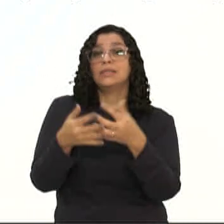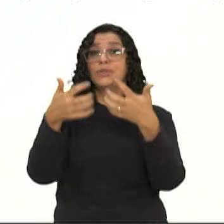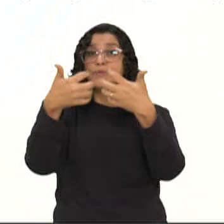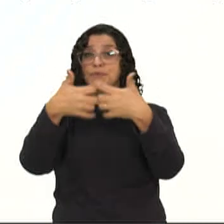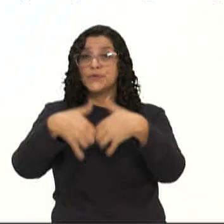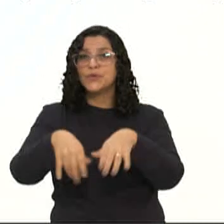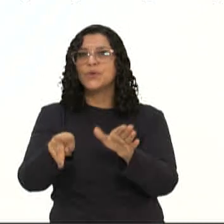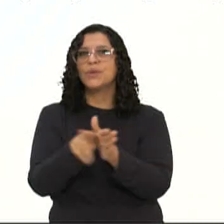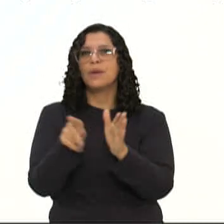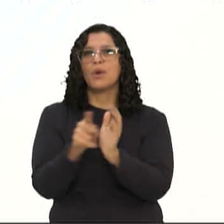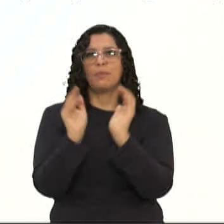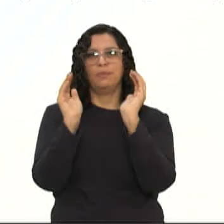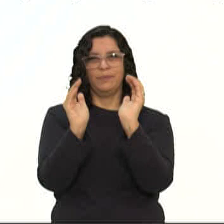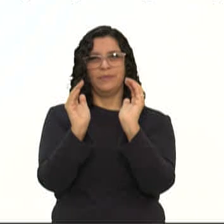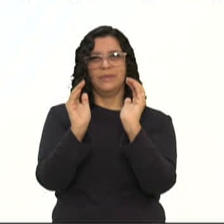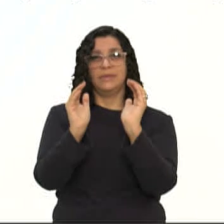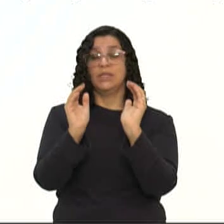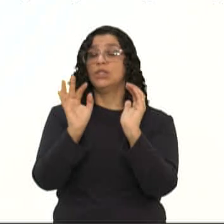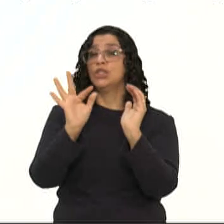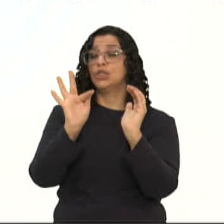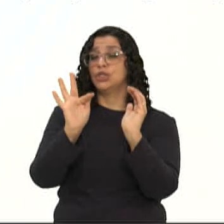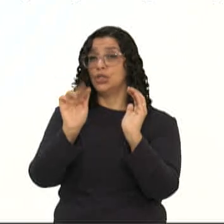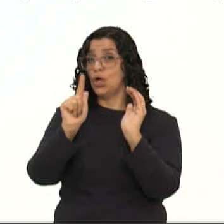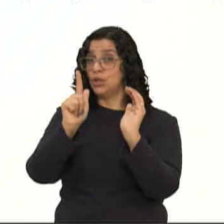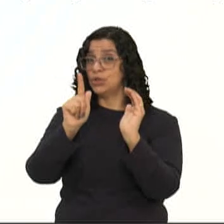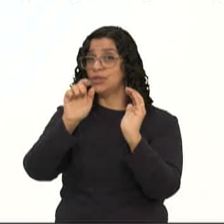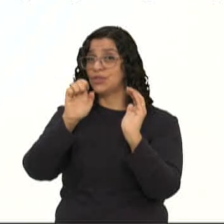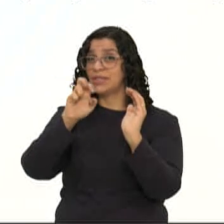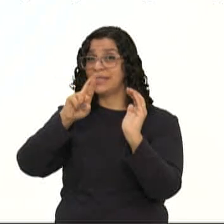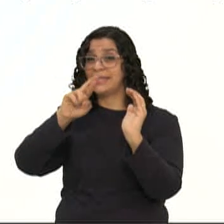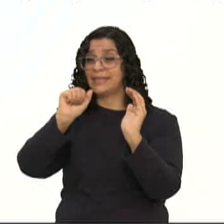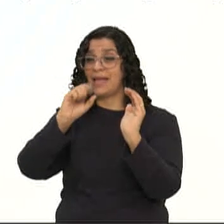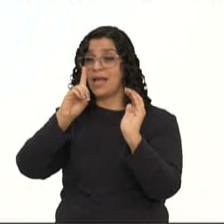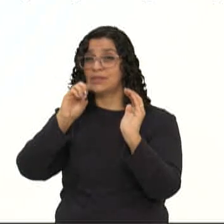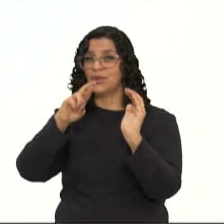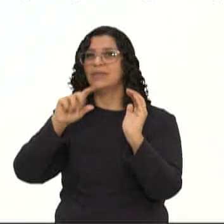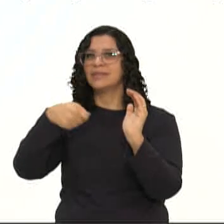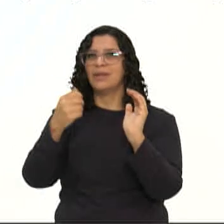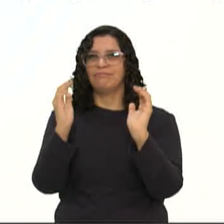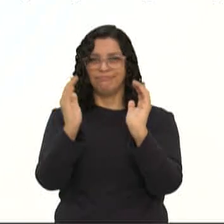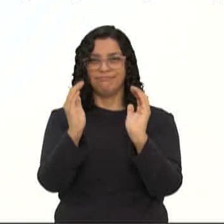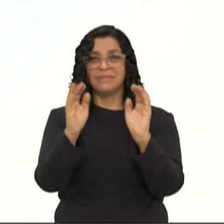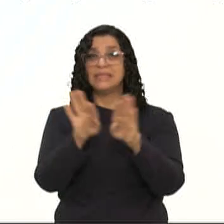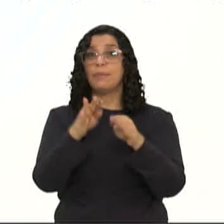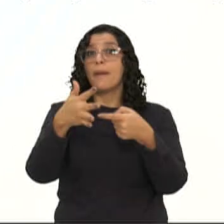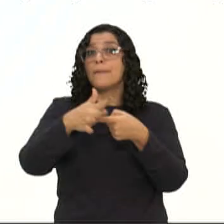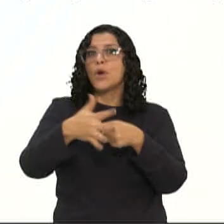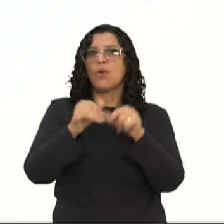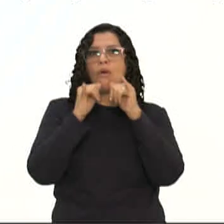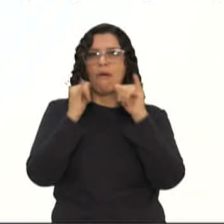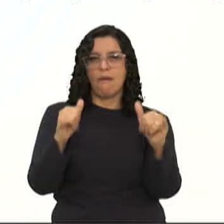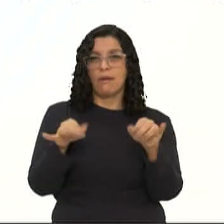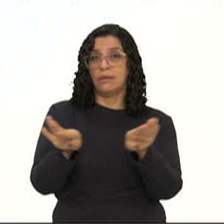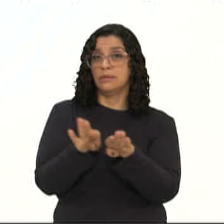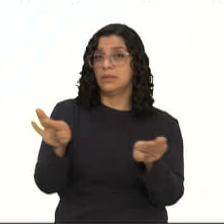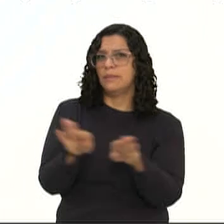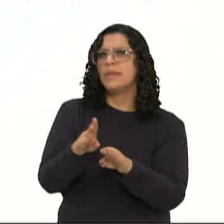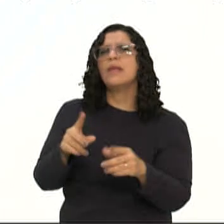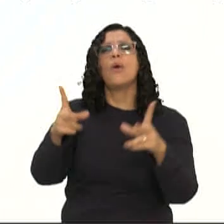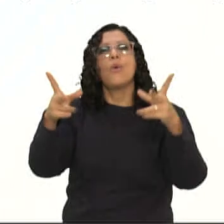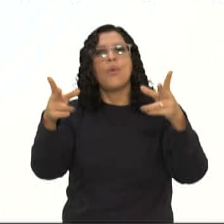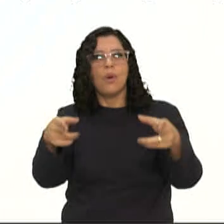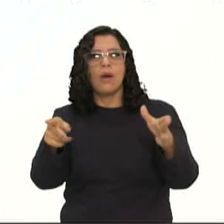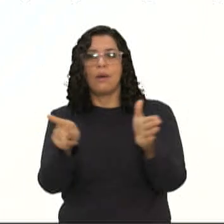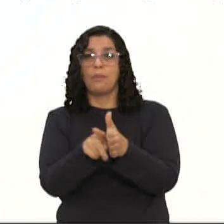de geradores e motores elétricos. Estes equipamentos são iguais na concepção